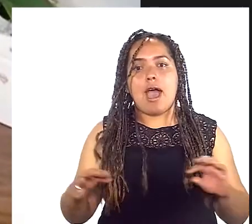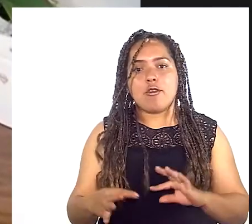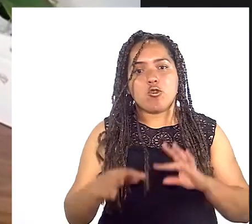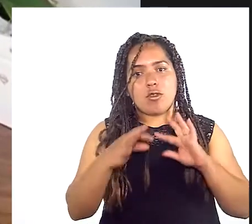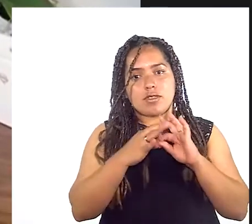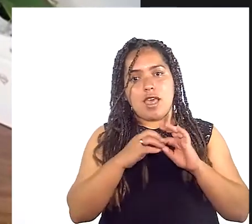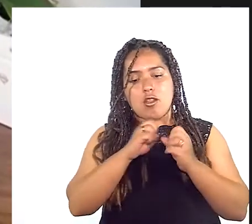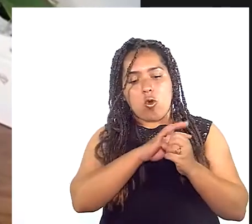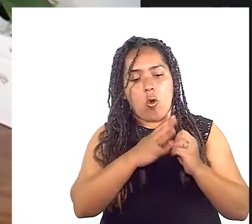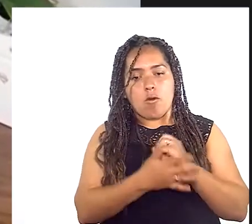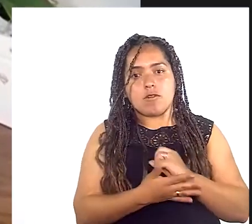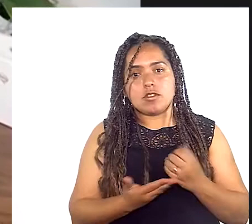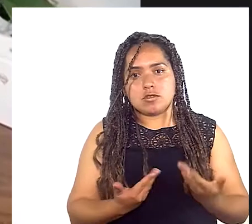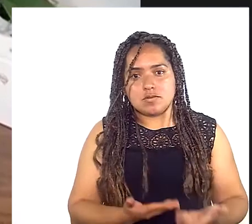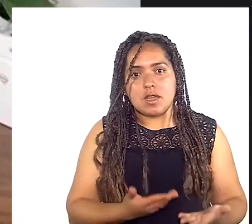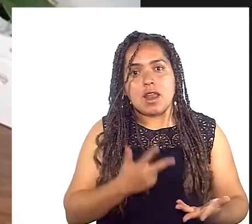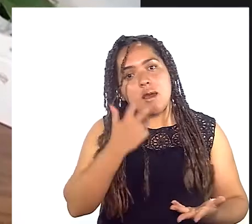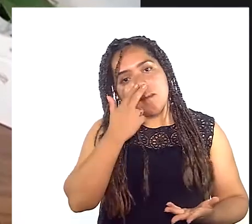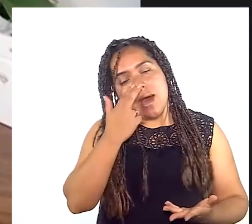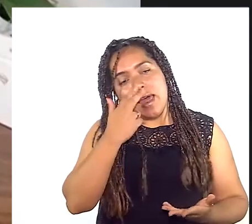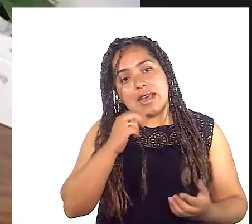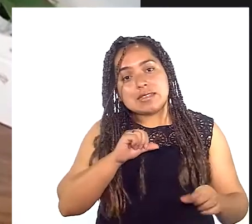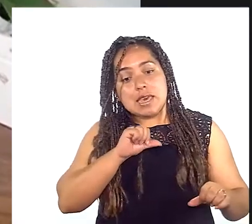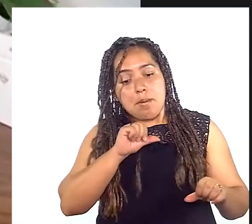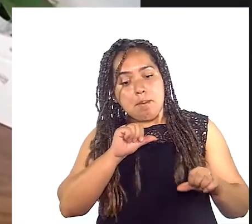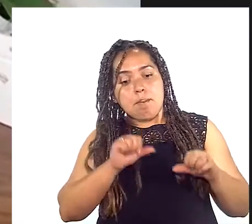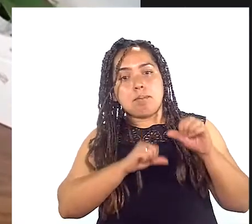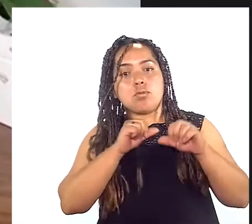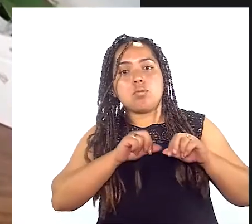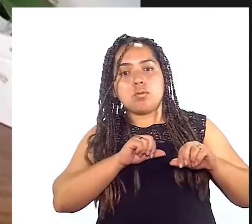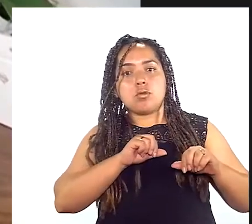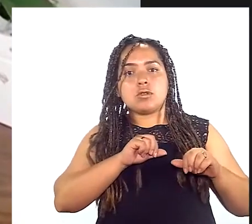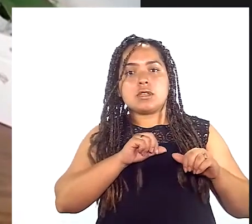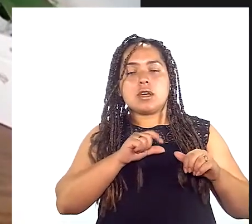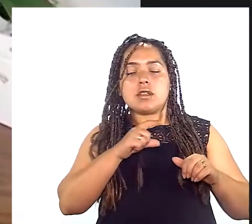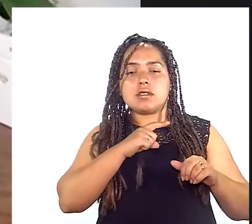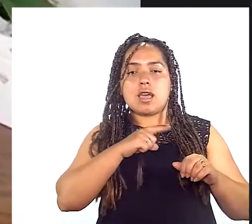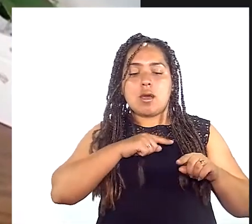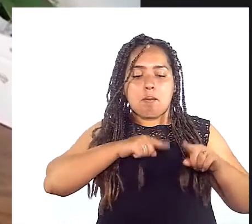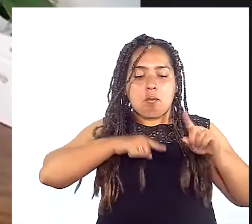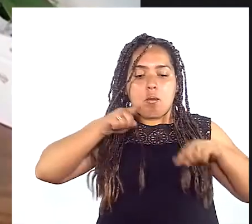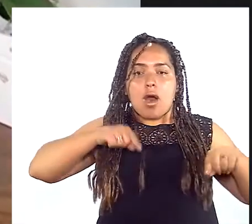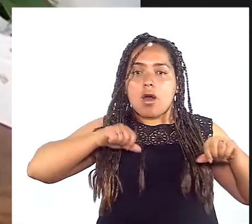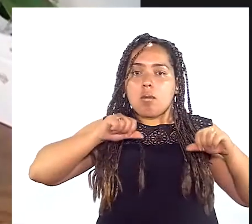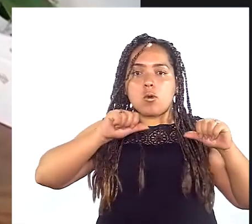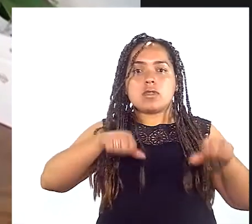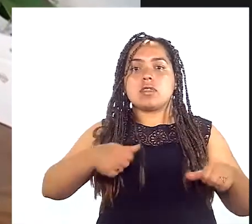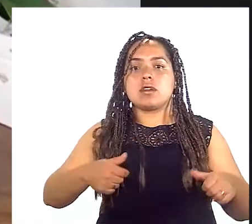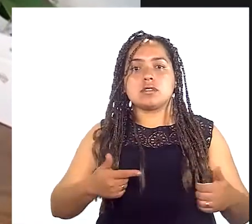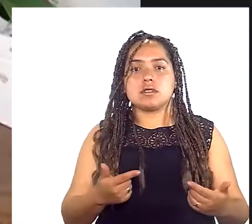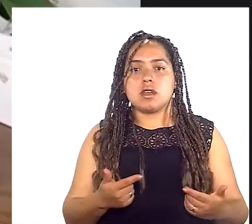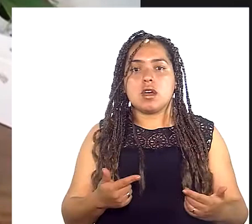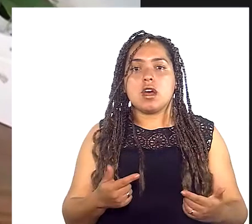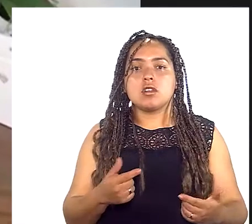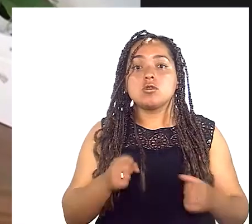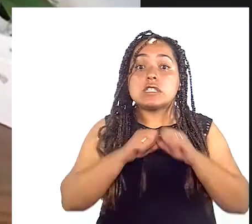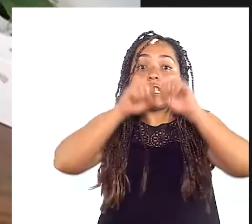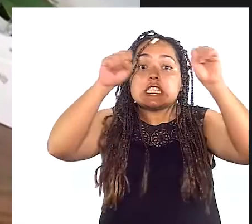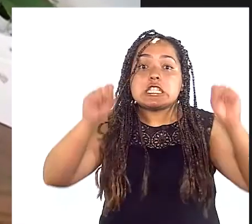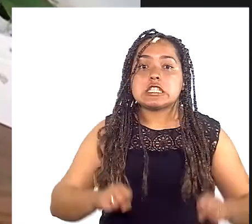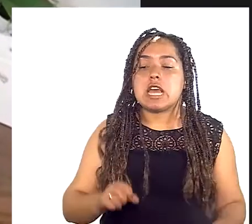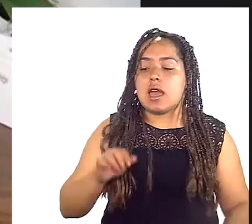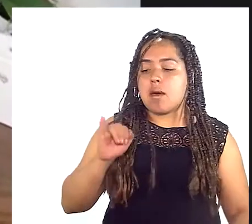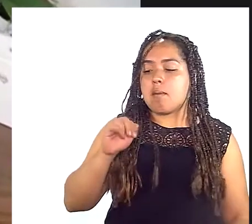ao coronavírus. Então, a gente também teve o Covid até sendo considerado como uma alteração do sistema imune, né, de estimulando toda